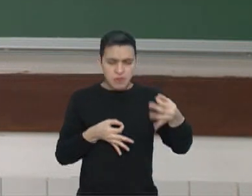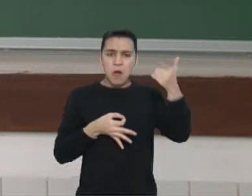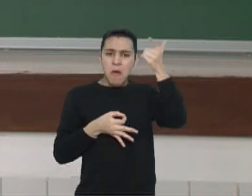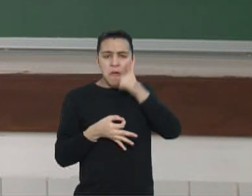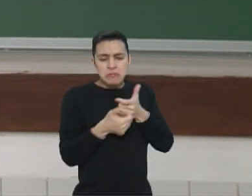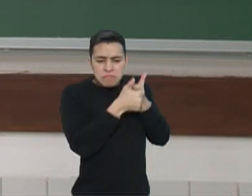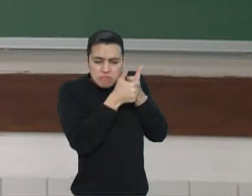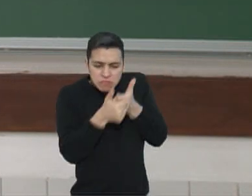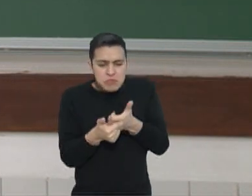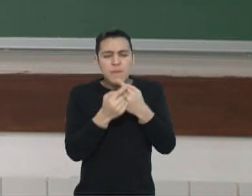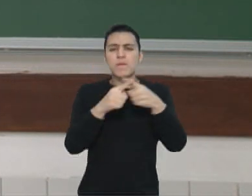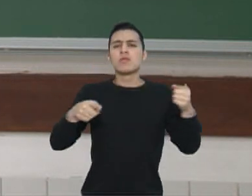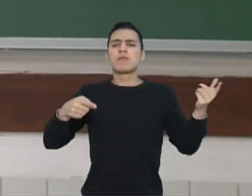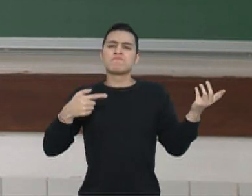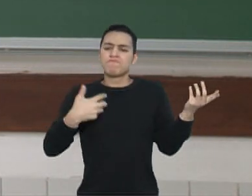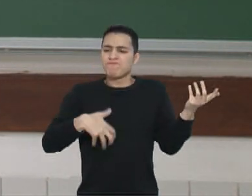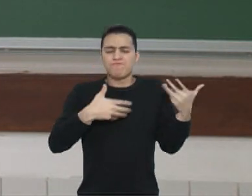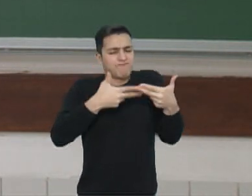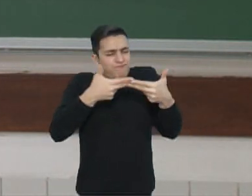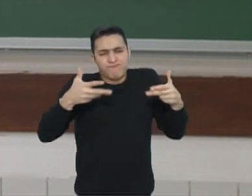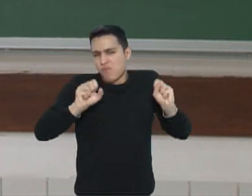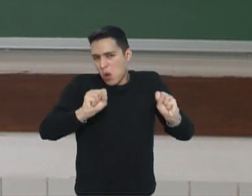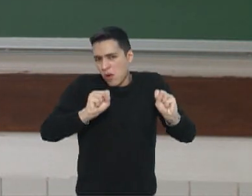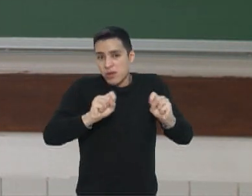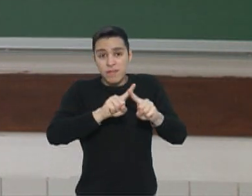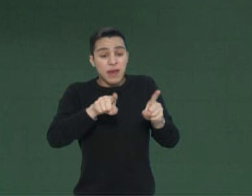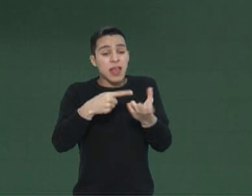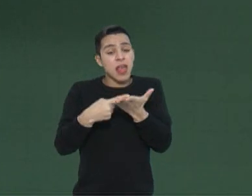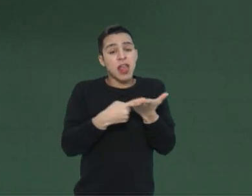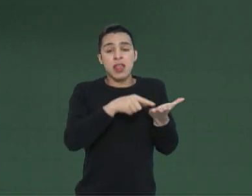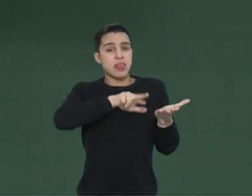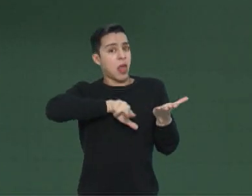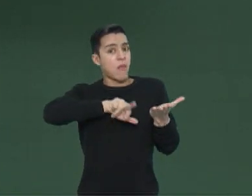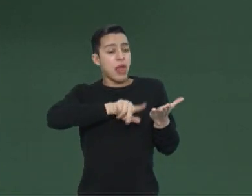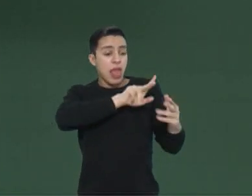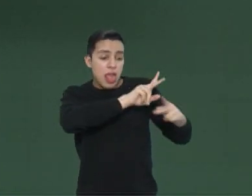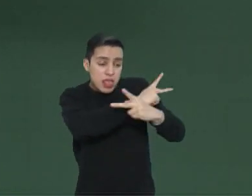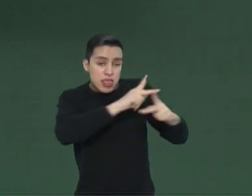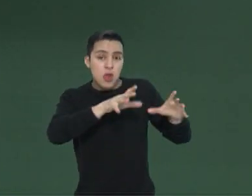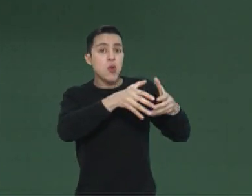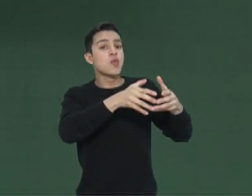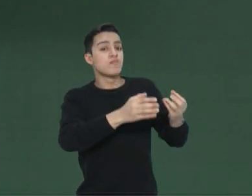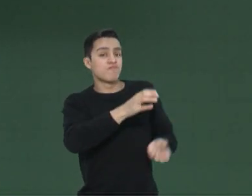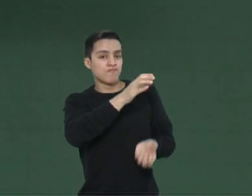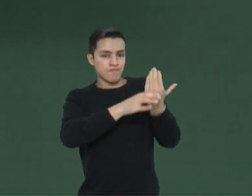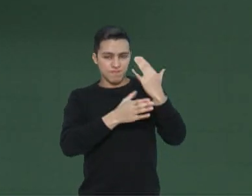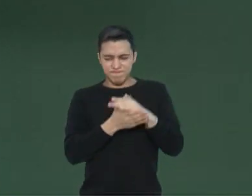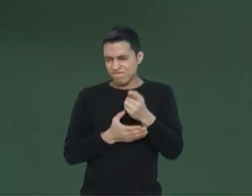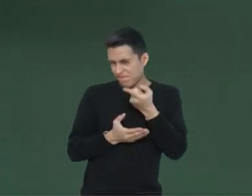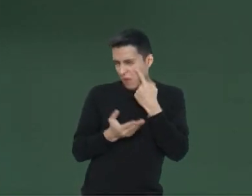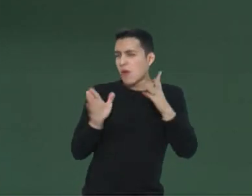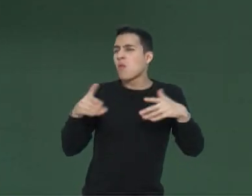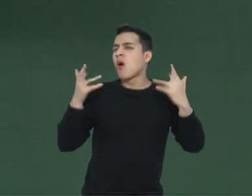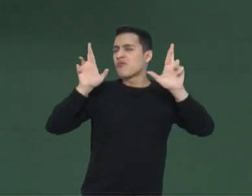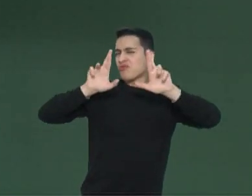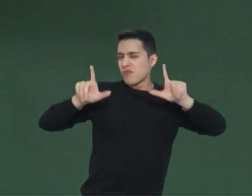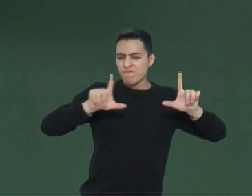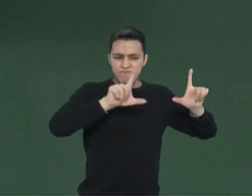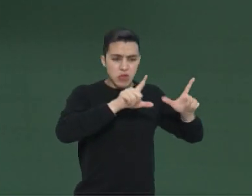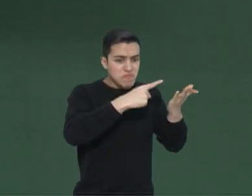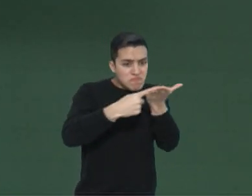não convencional. Vamos ver então se vocês conseguiram entender o que é uma notação convencional e a notação